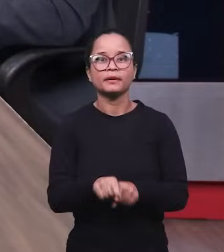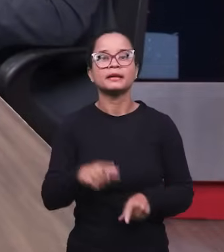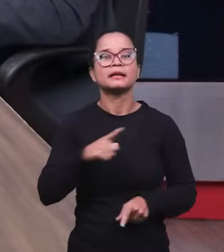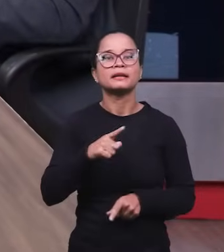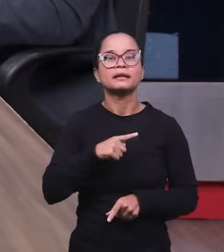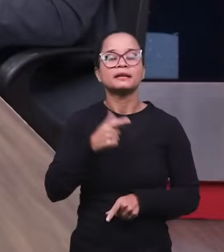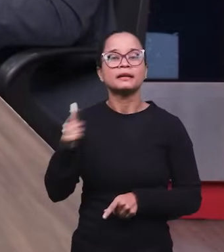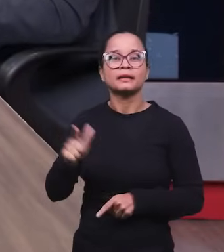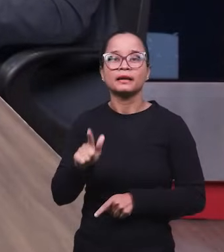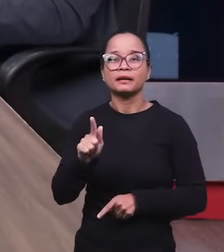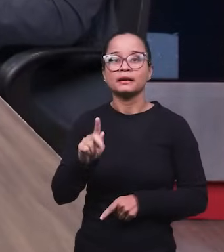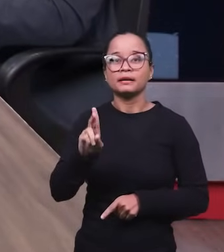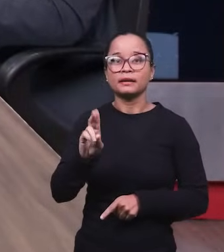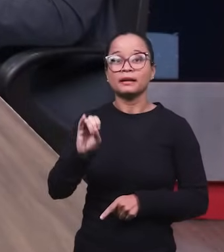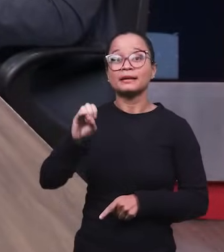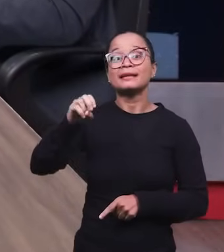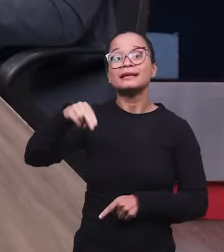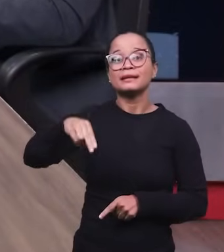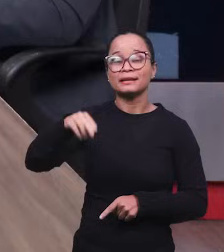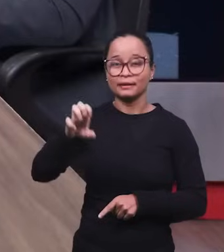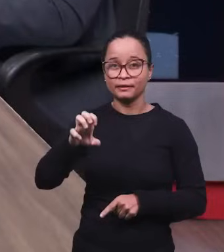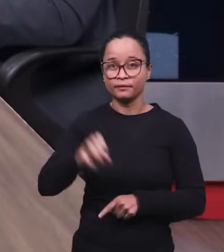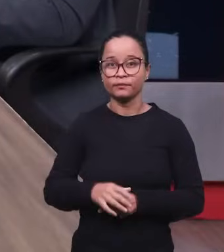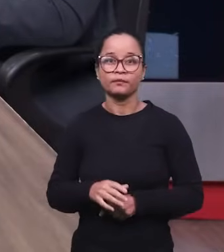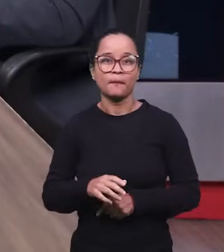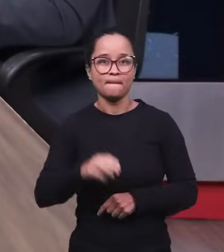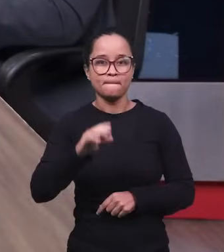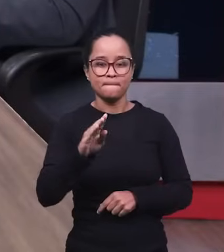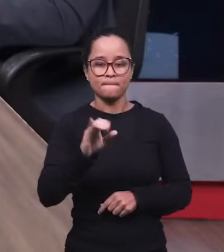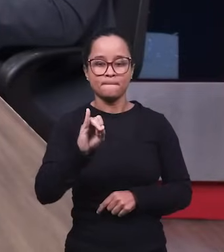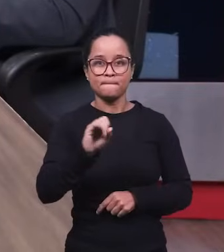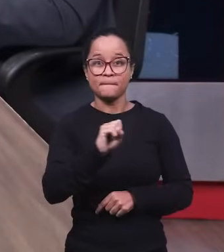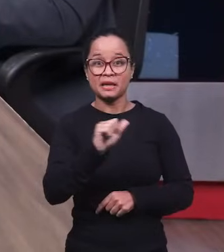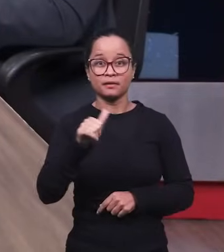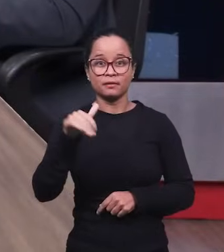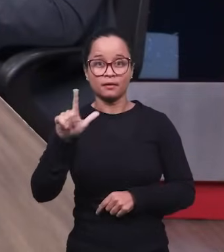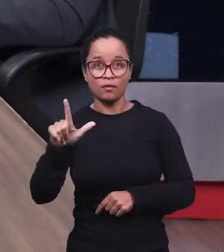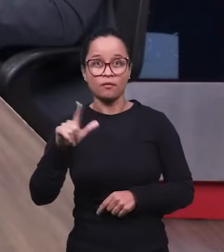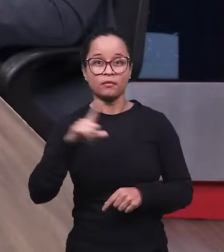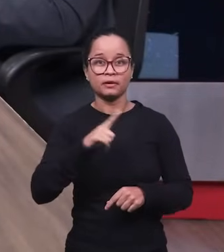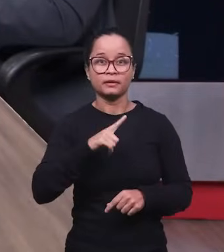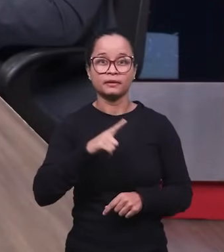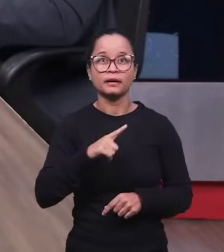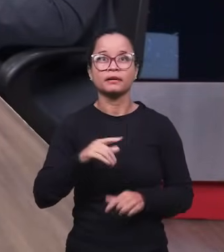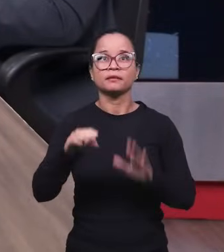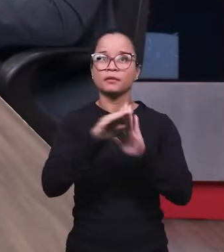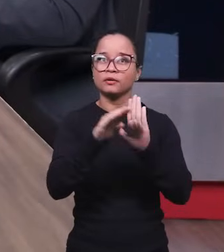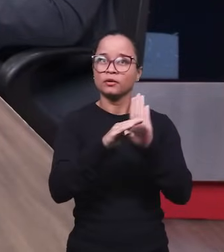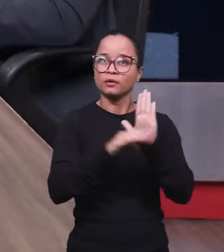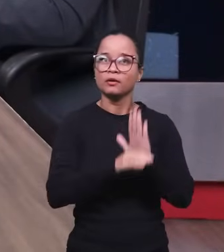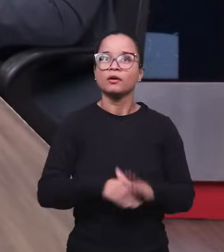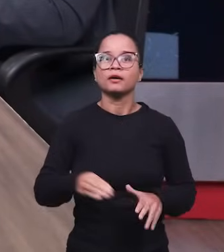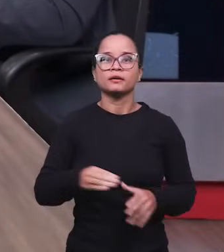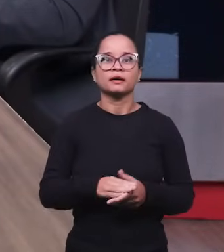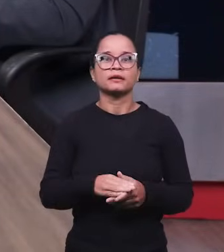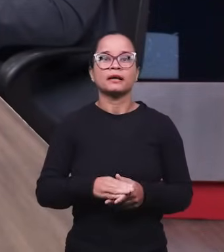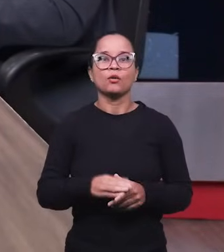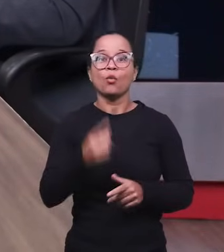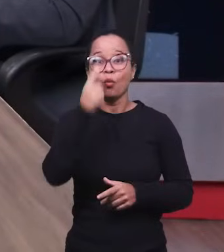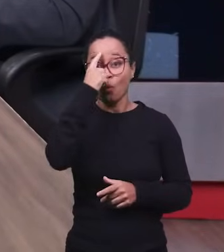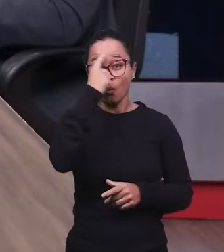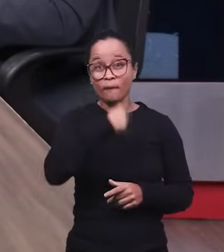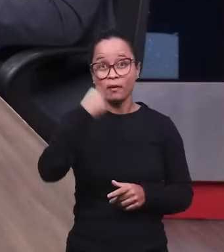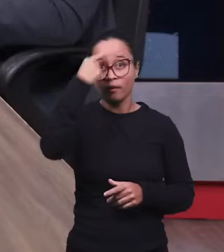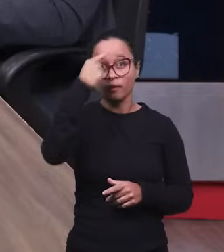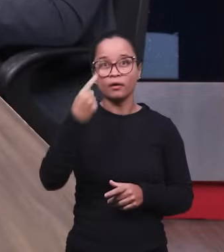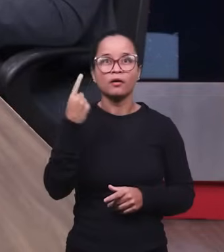lá na Guiné-Bissau uma rádio, né, na Guiné-Bissau, onde ali se transmitem os nossos programas, é 1 hora de programas, é gratuito.